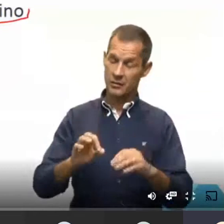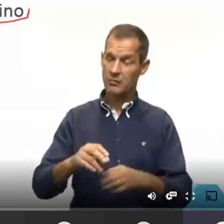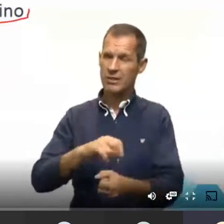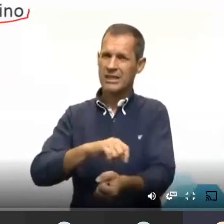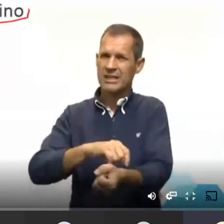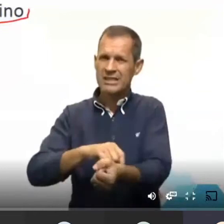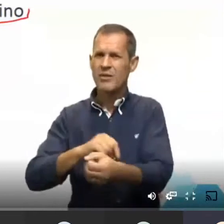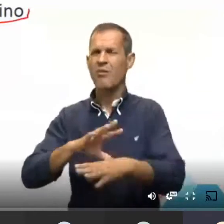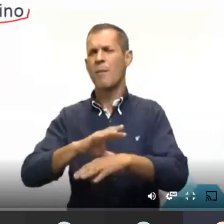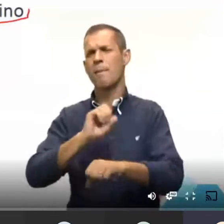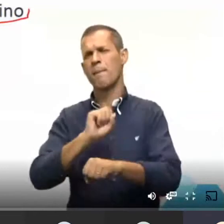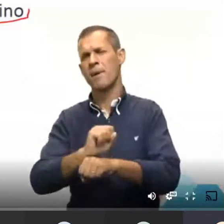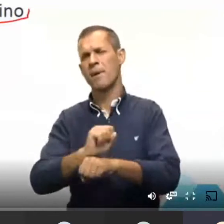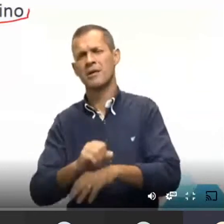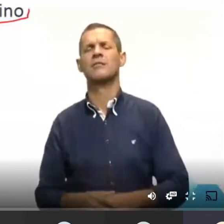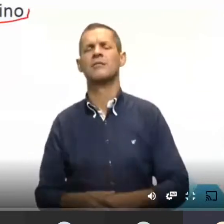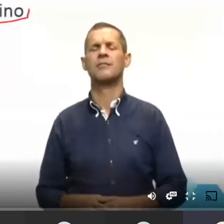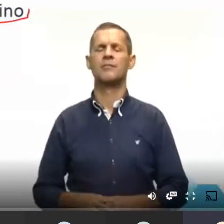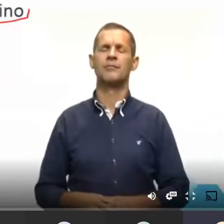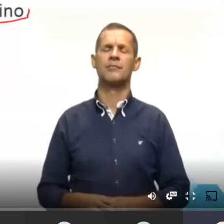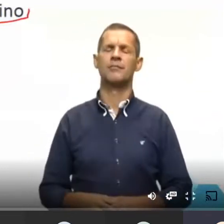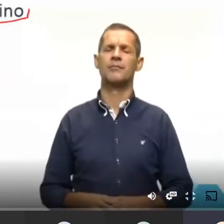o estresse cessa,